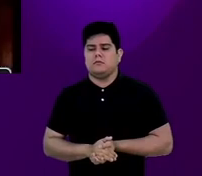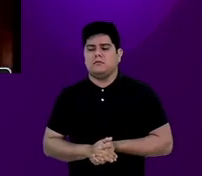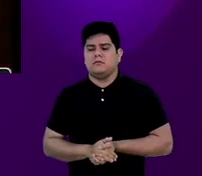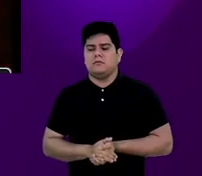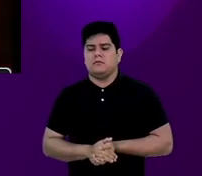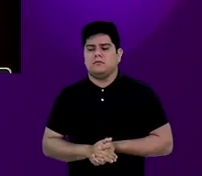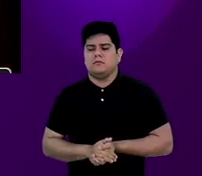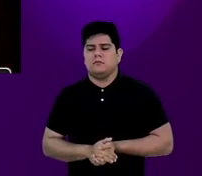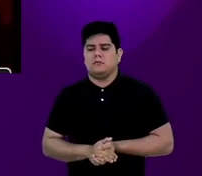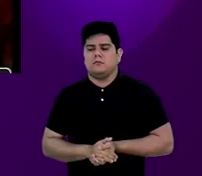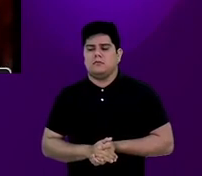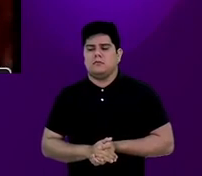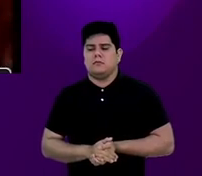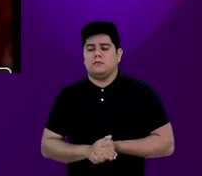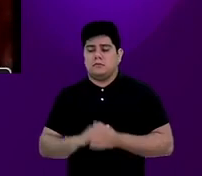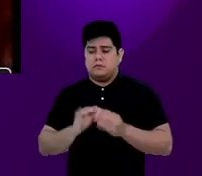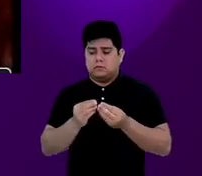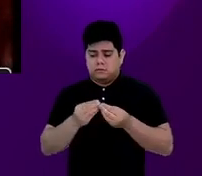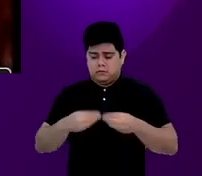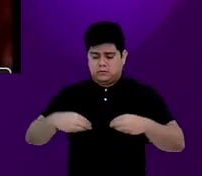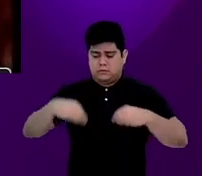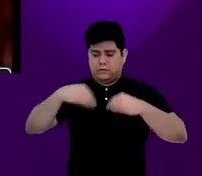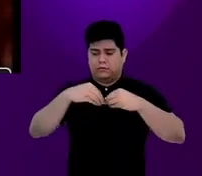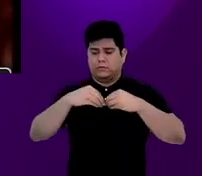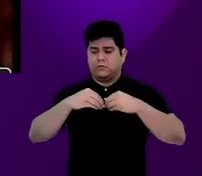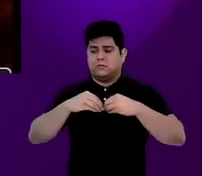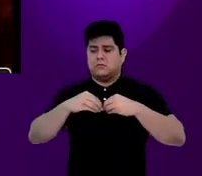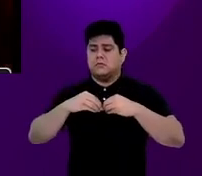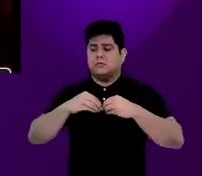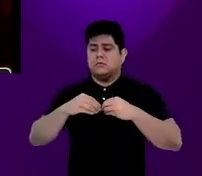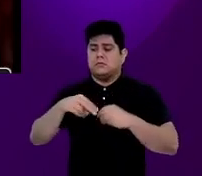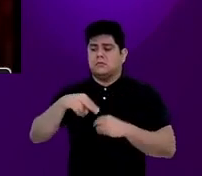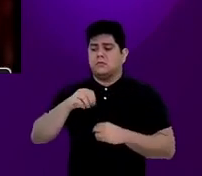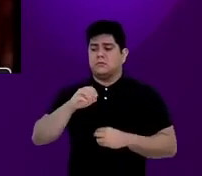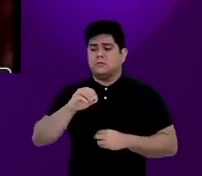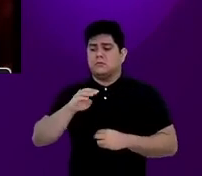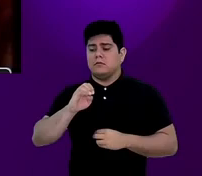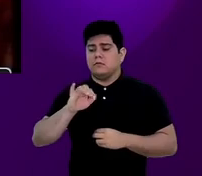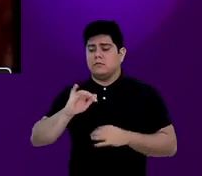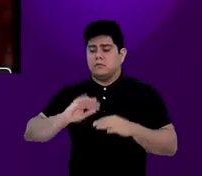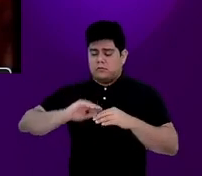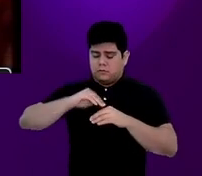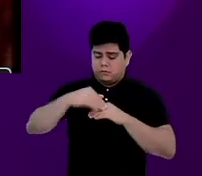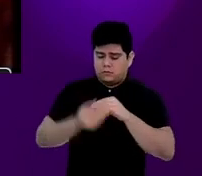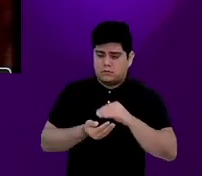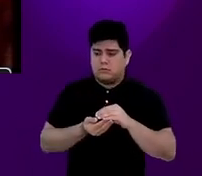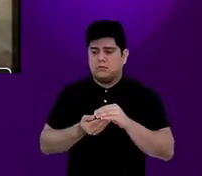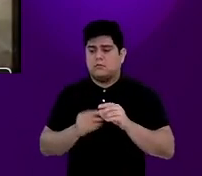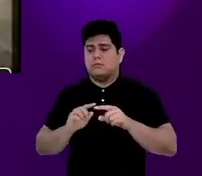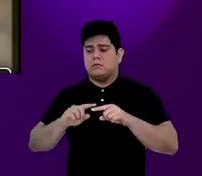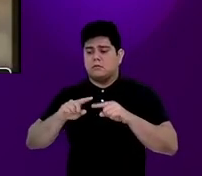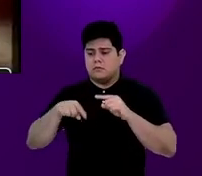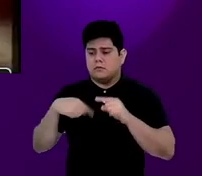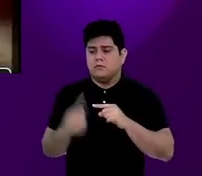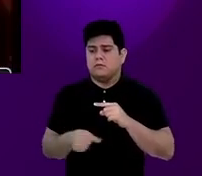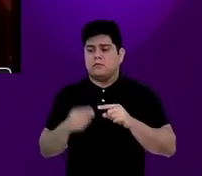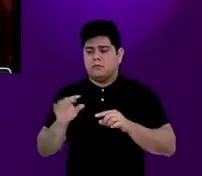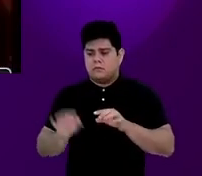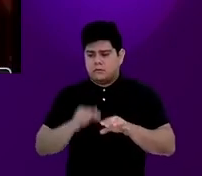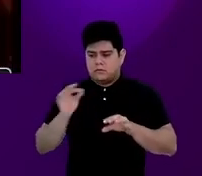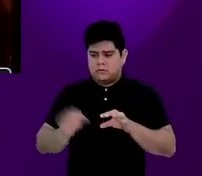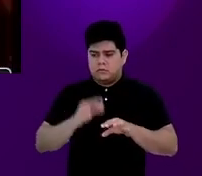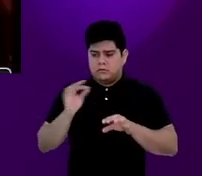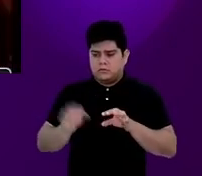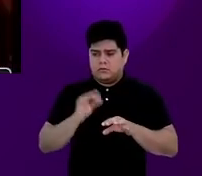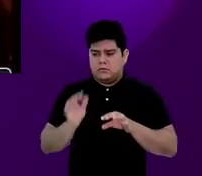intestino, dobra-se, faz-se um fold, dobra-se a neobexiga sobre ela mesma, e depois a gente faz a sutura das abas laterais